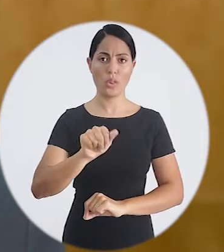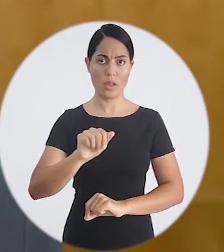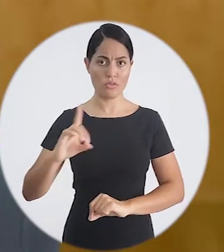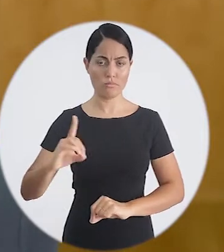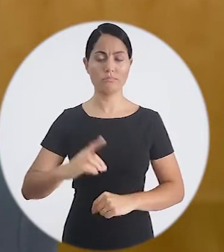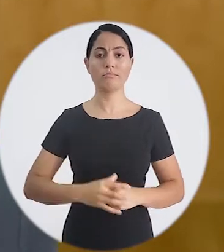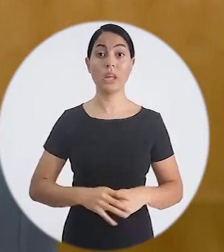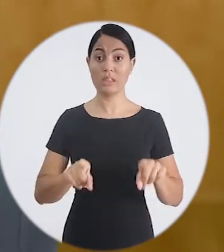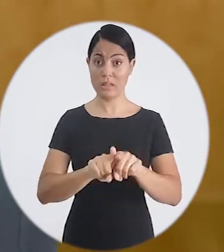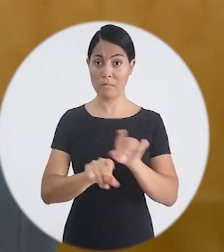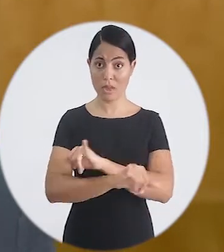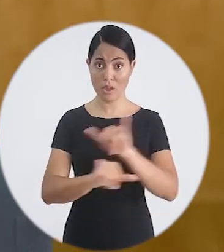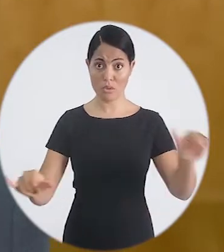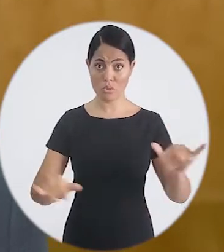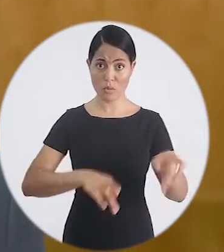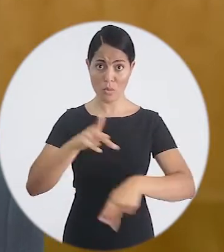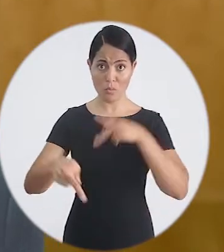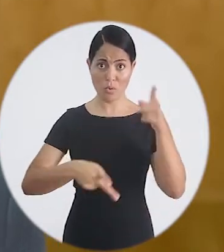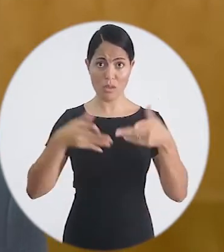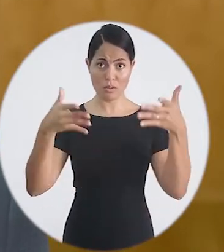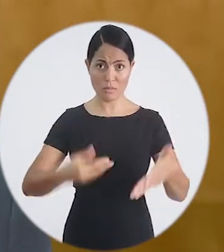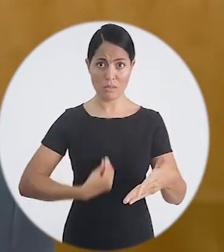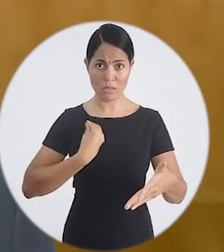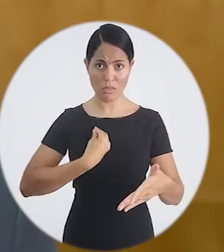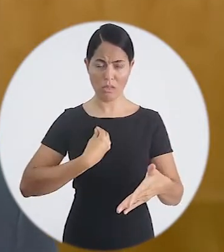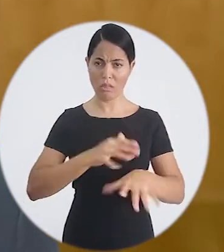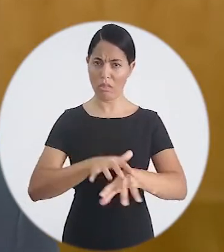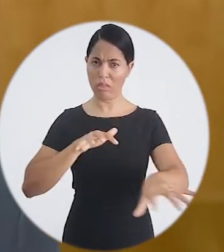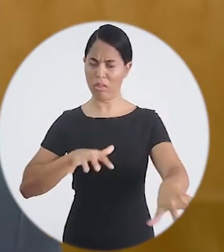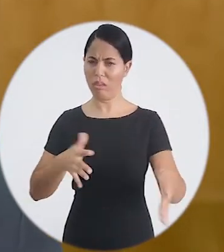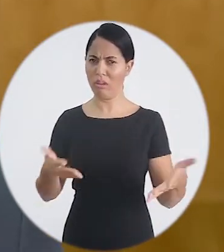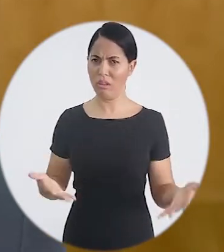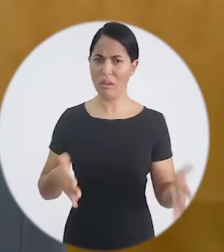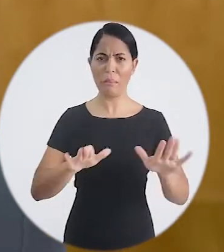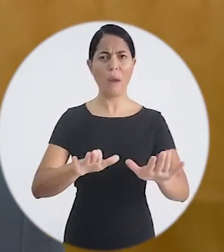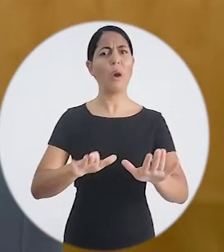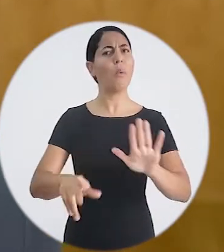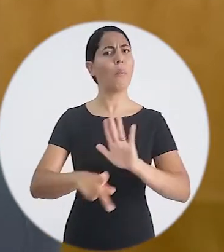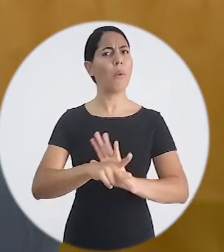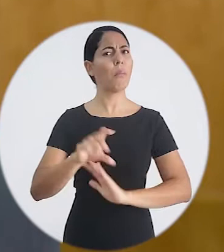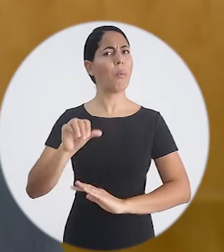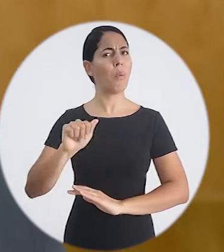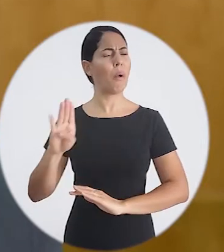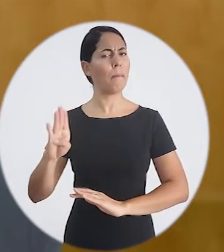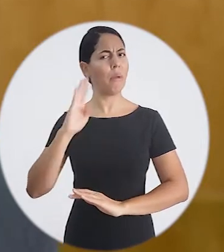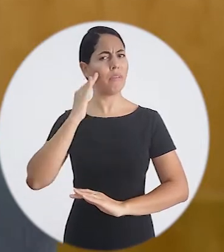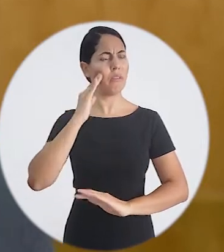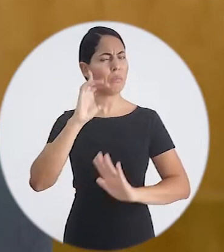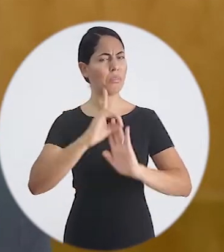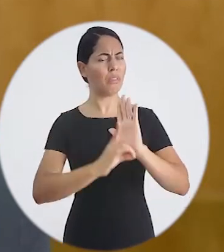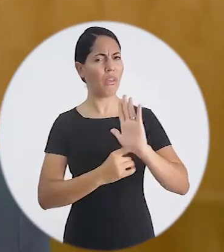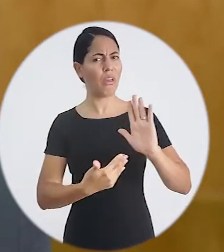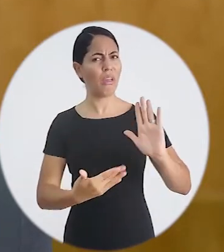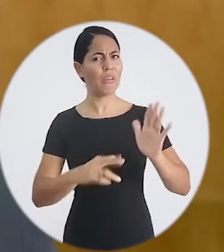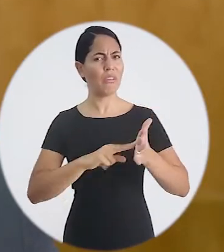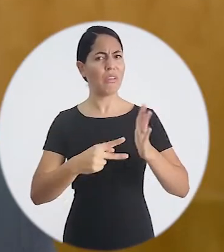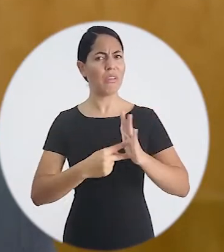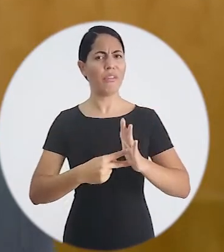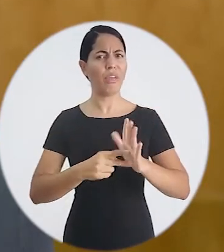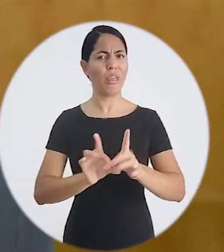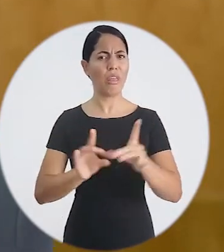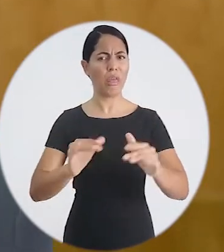o CONAD, e excluiu a participação da sociedade civil no órgão. Para a Ordem, o decreto representa